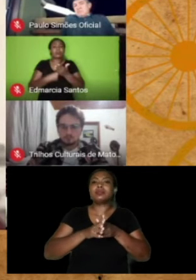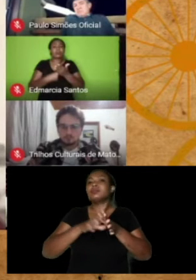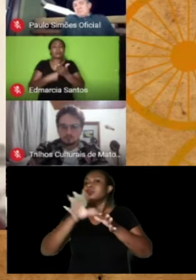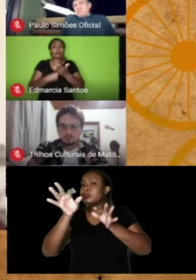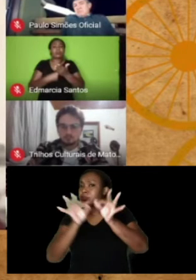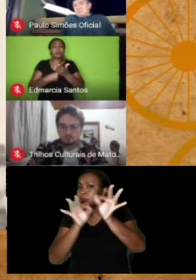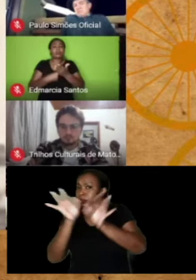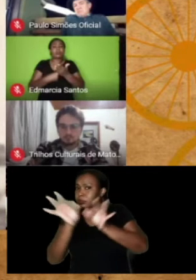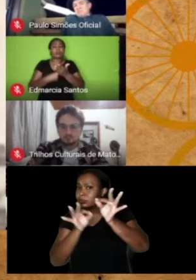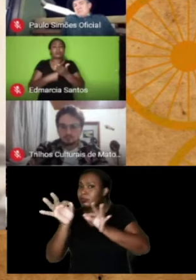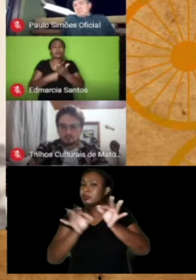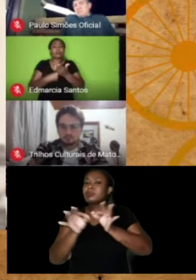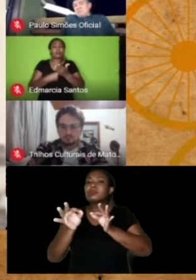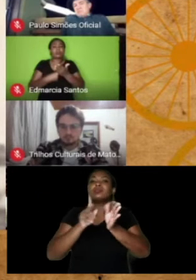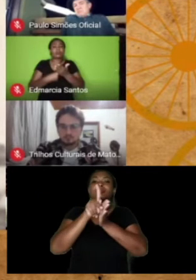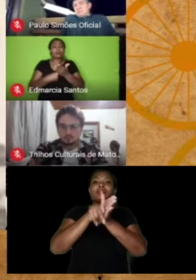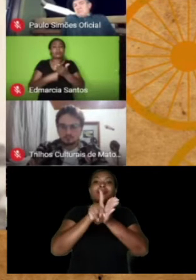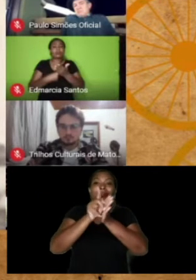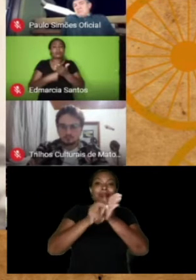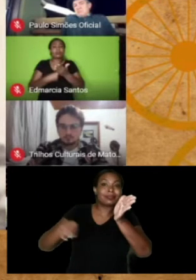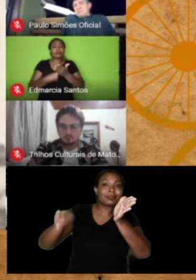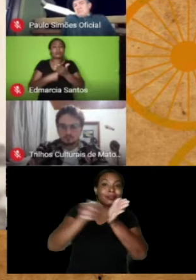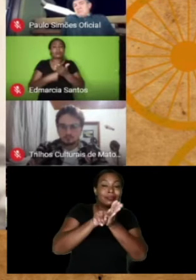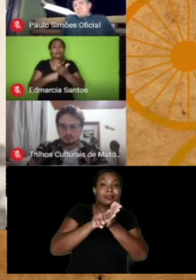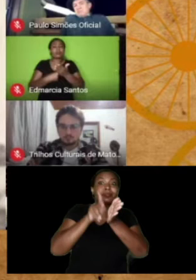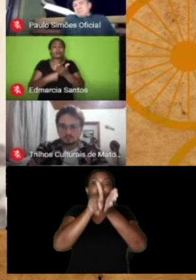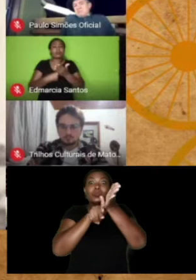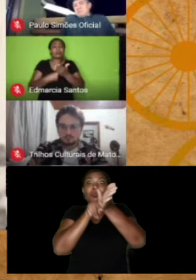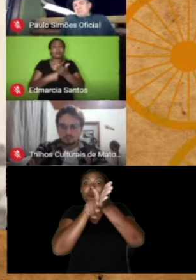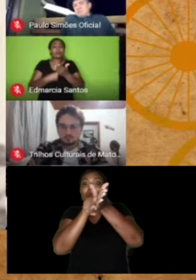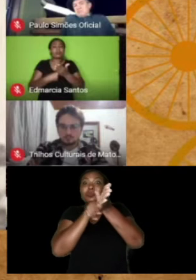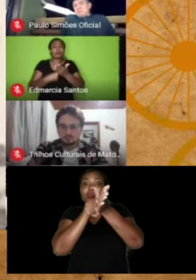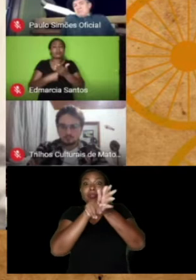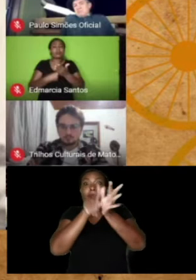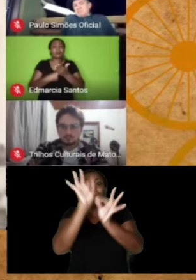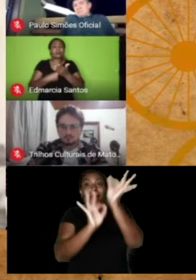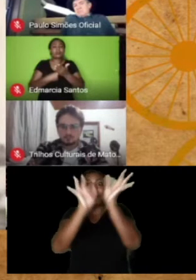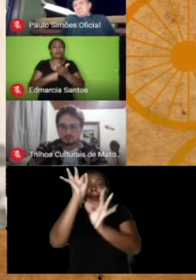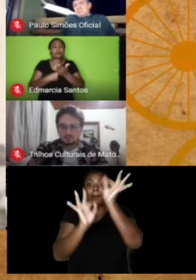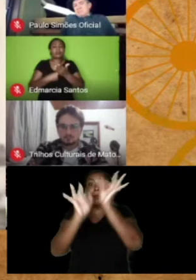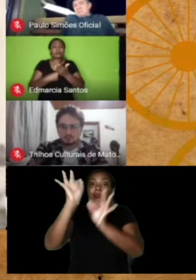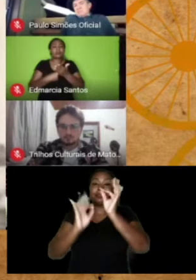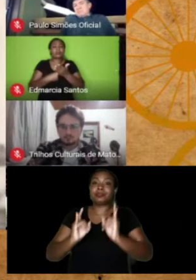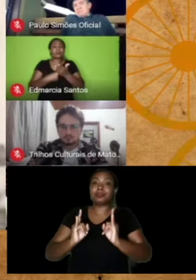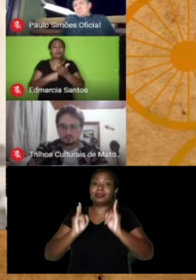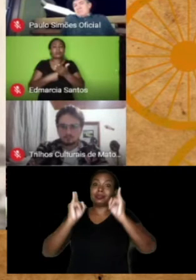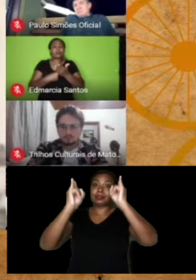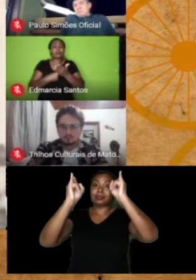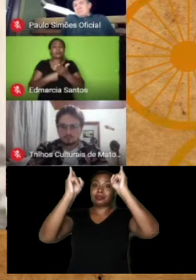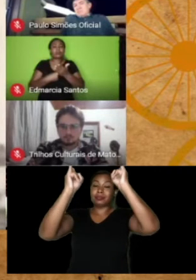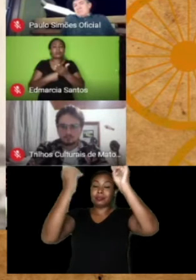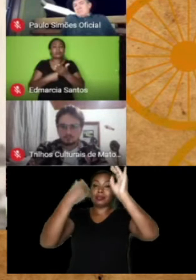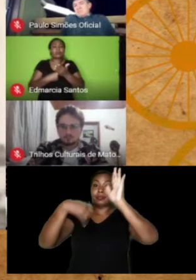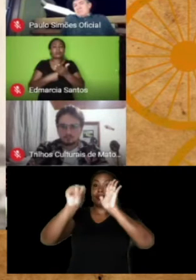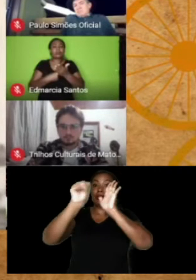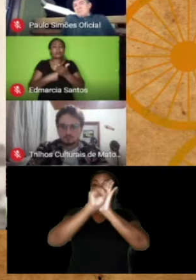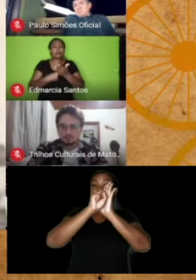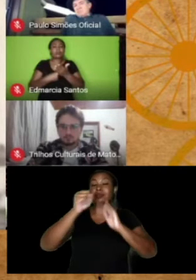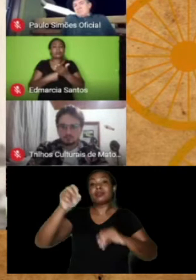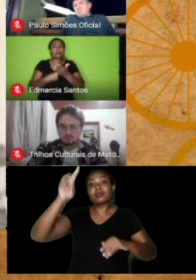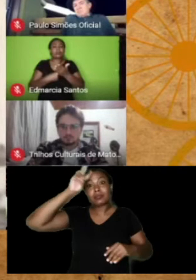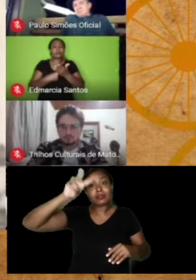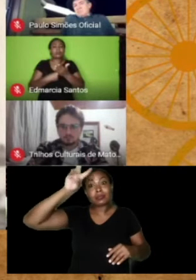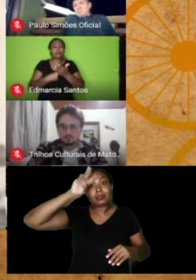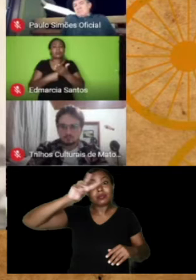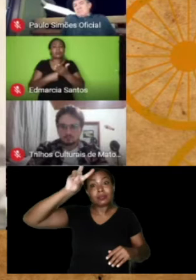a estação, restaurou a antiga Maria Fumaça, que estava aqui, né? Os prédios históricos da ferrovia, do complexo ferroviário